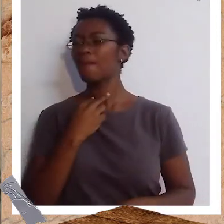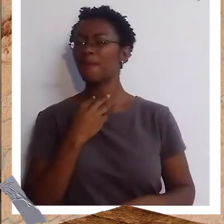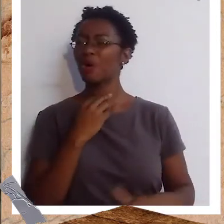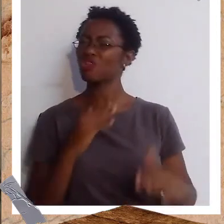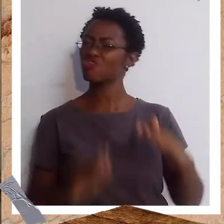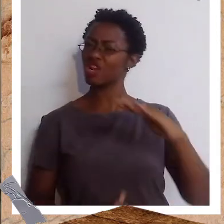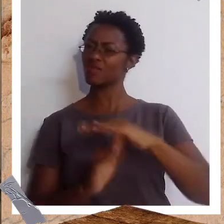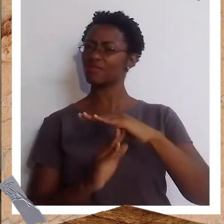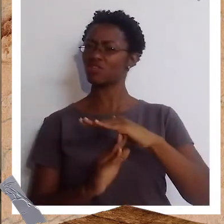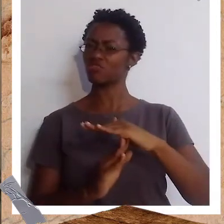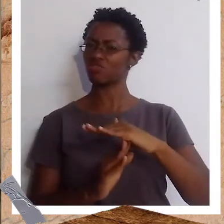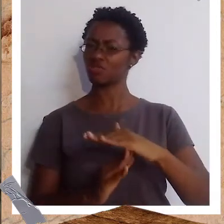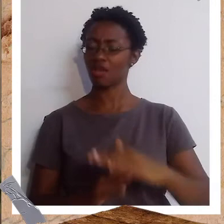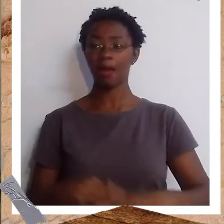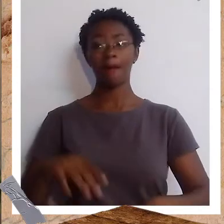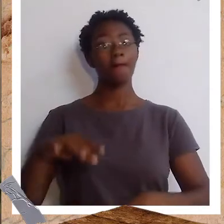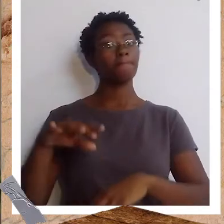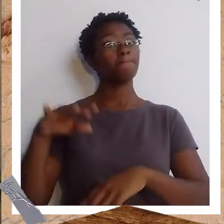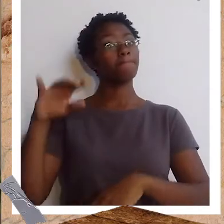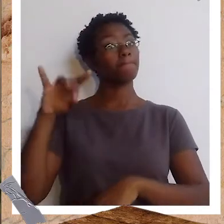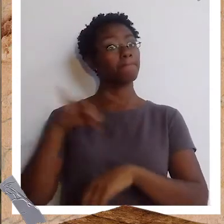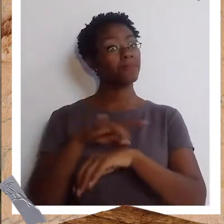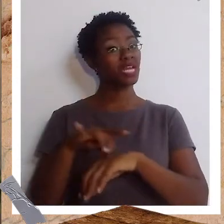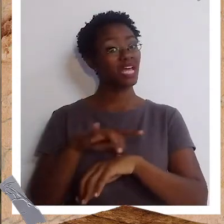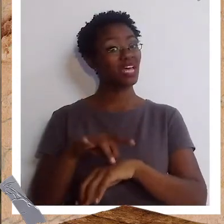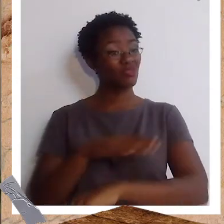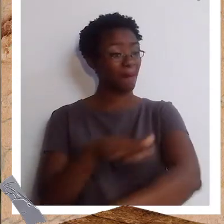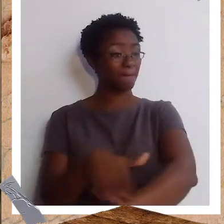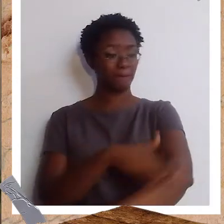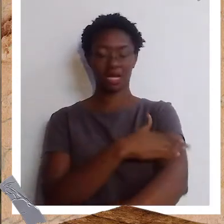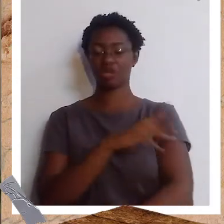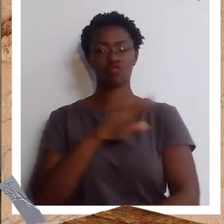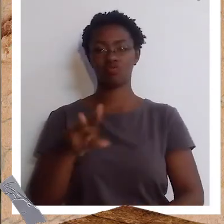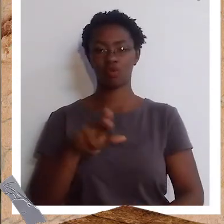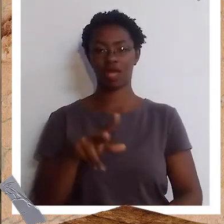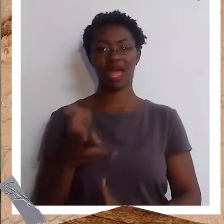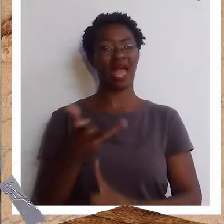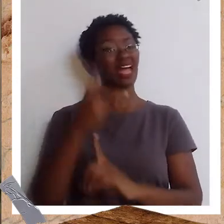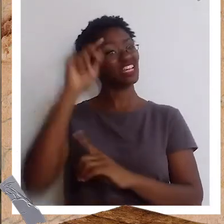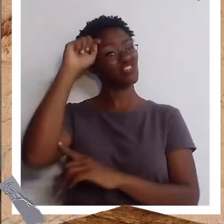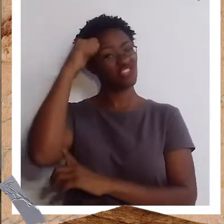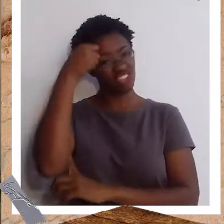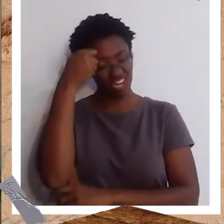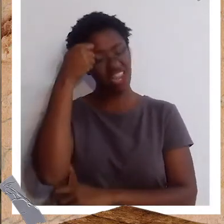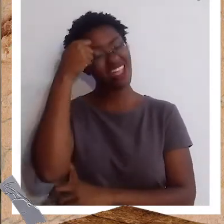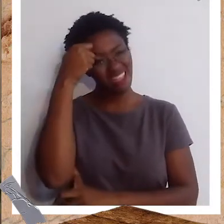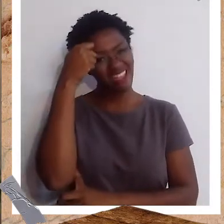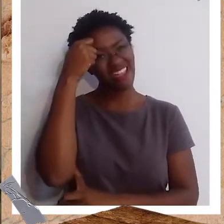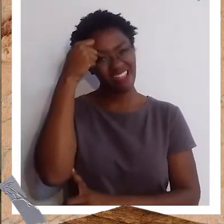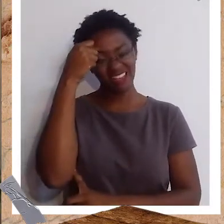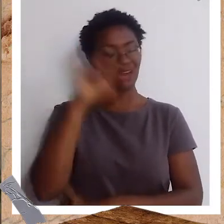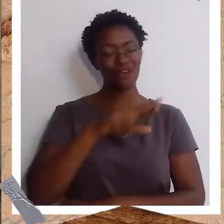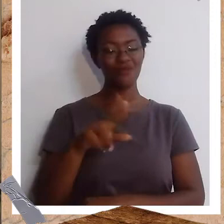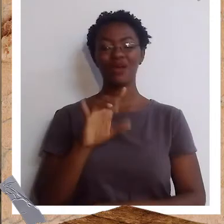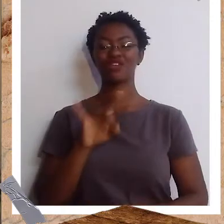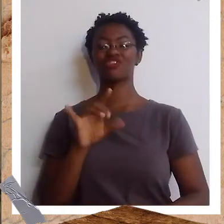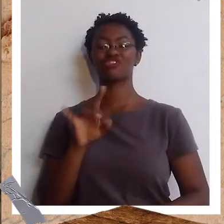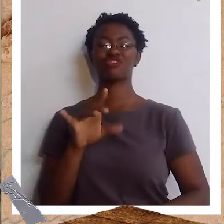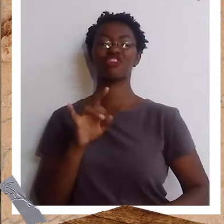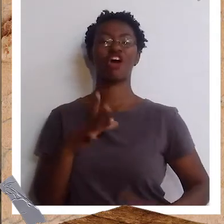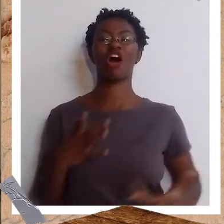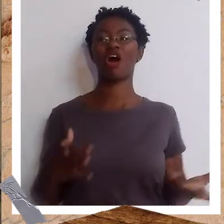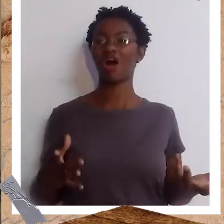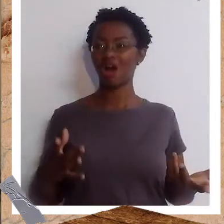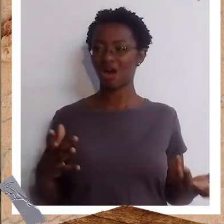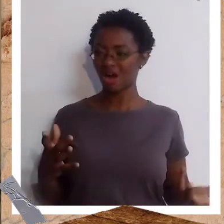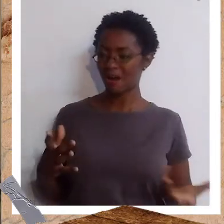né? Preto não é tema, né? Arte negra não é onda. Se é que faz sentido em falar em arte negra e não em